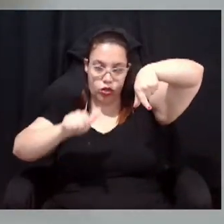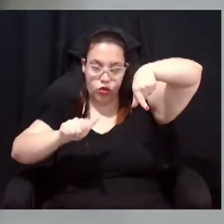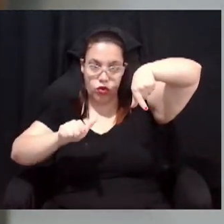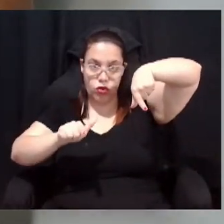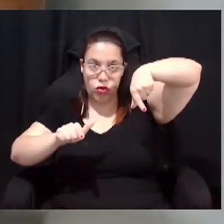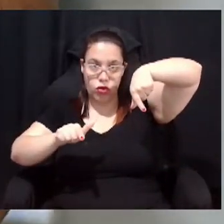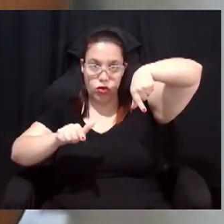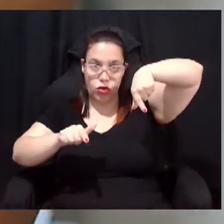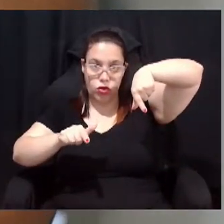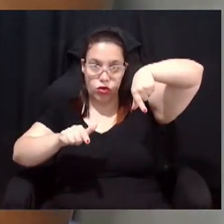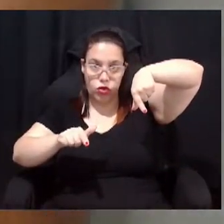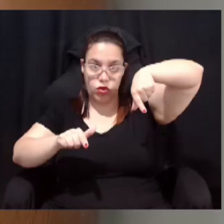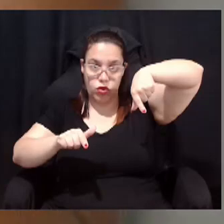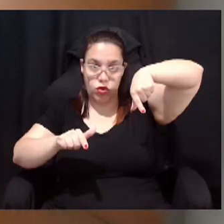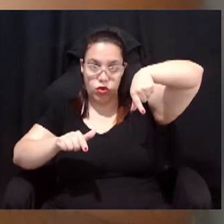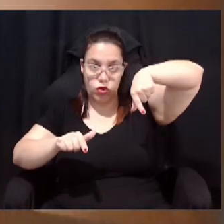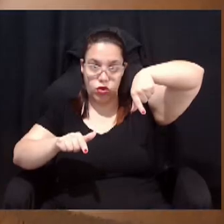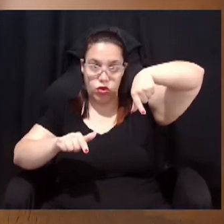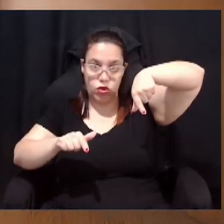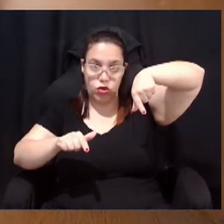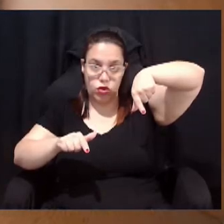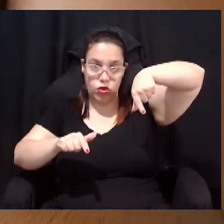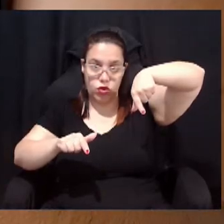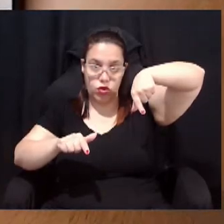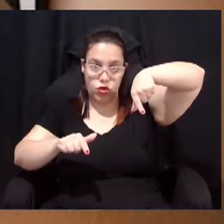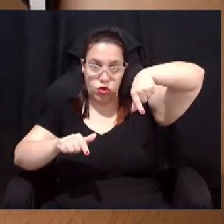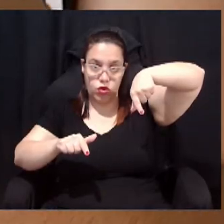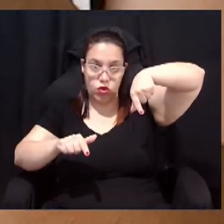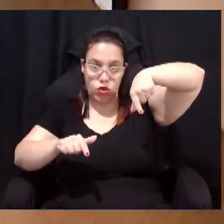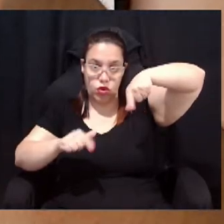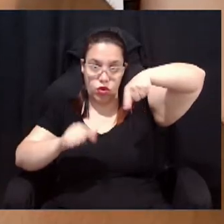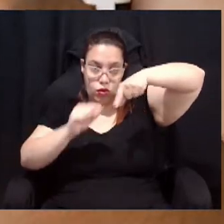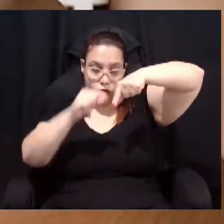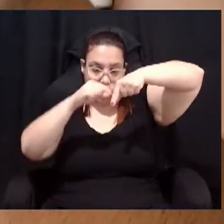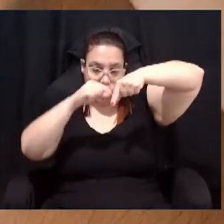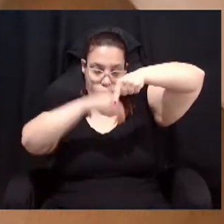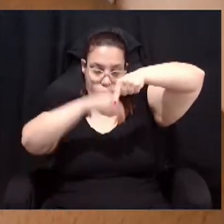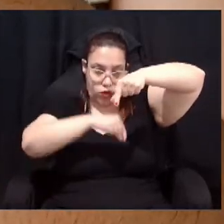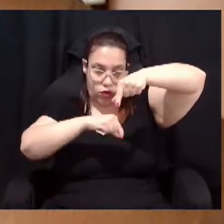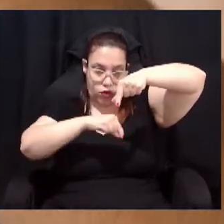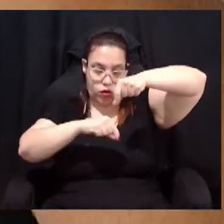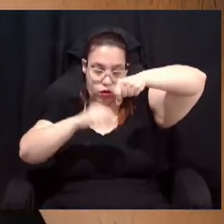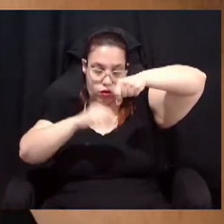coloca por dentro da argolinha do chaveiro,